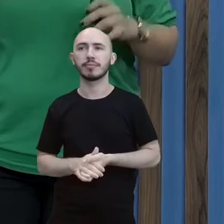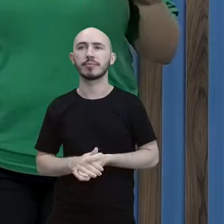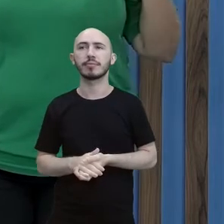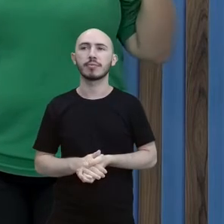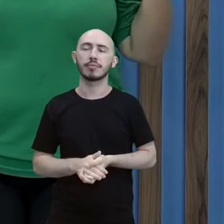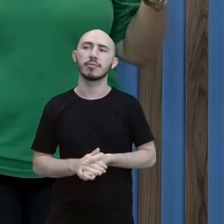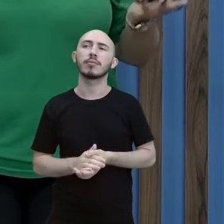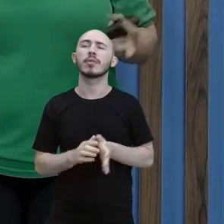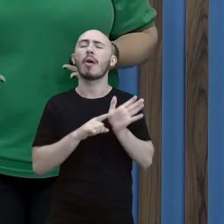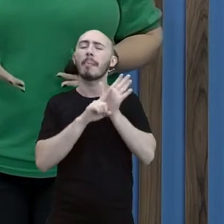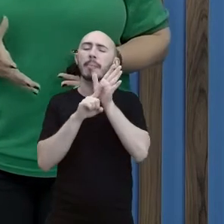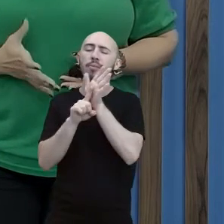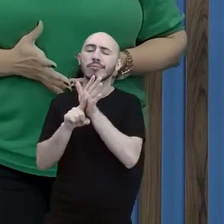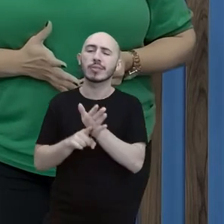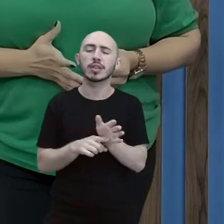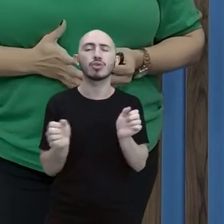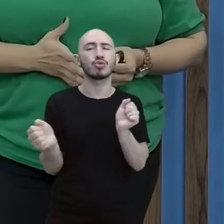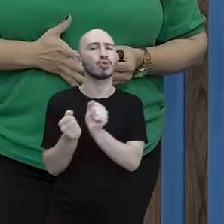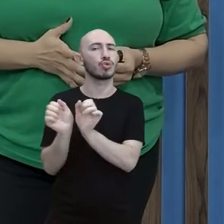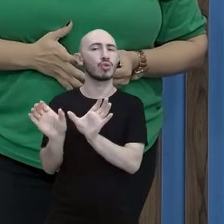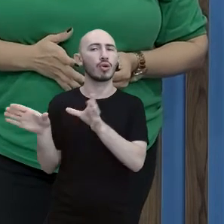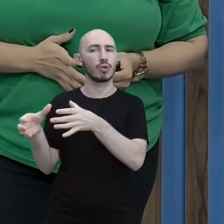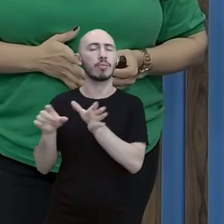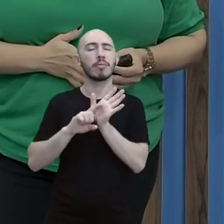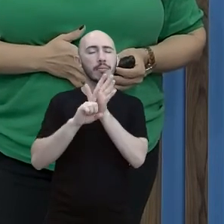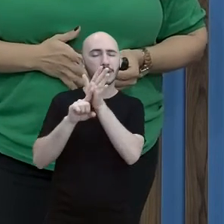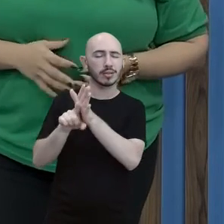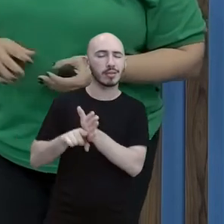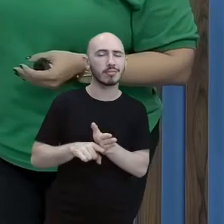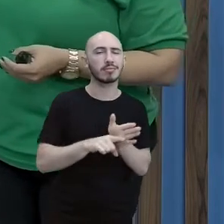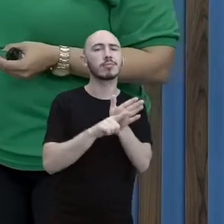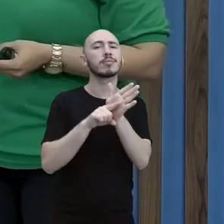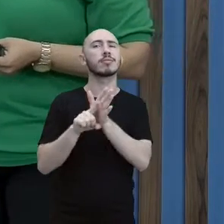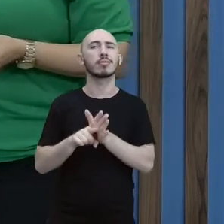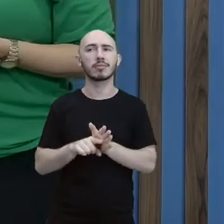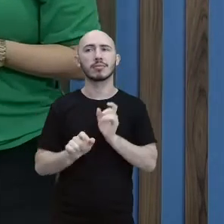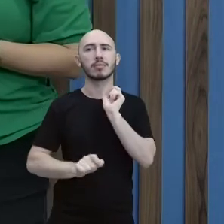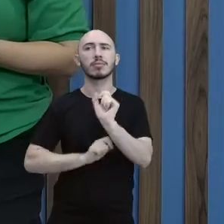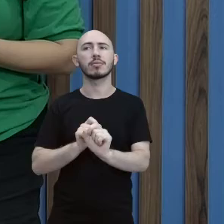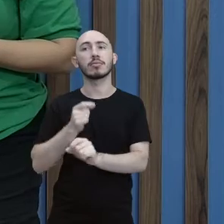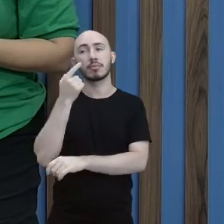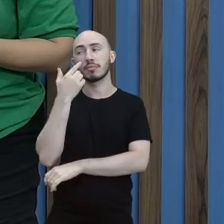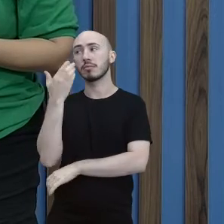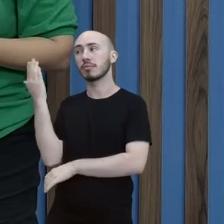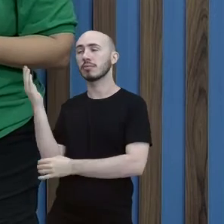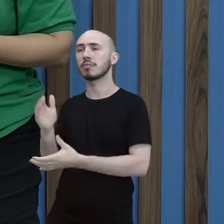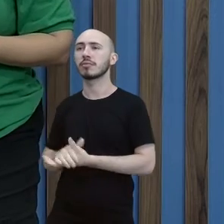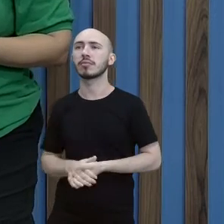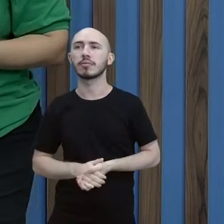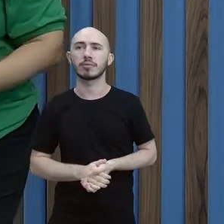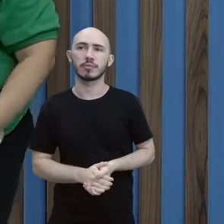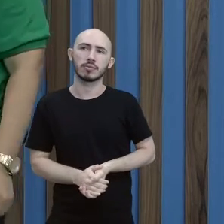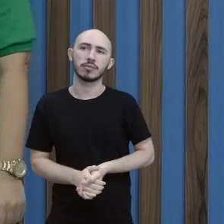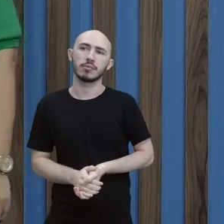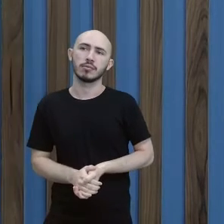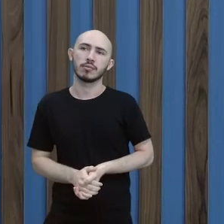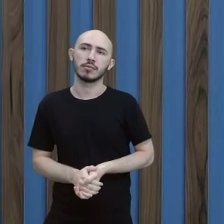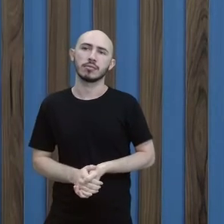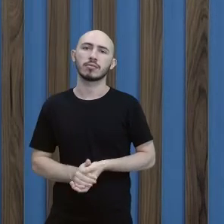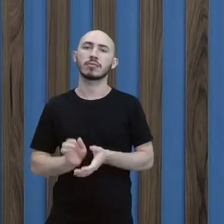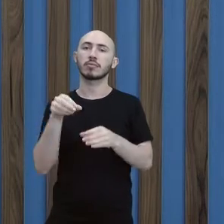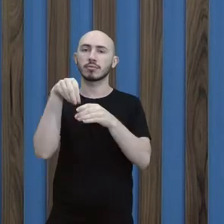lá, estudando com a equipe dele de pesquisadores, ele postulou o seguinte, ó, que